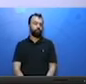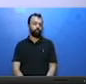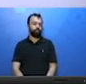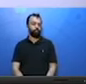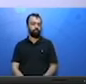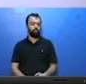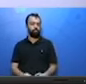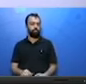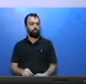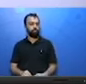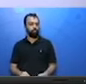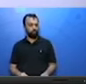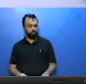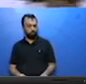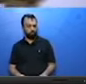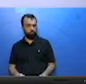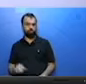BC é esse daqui, ó.